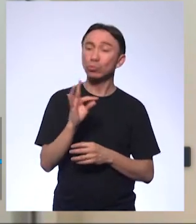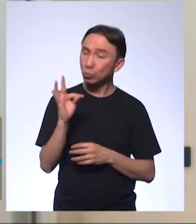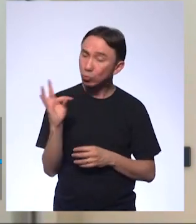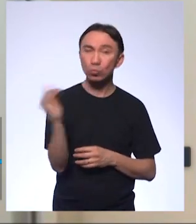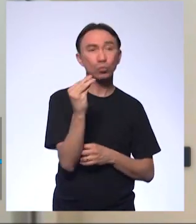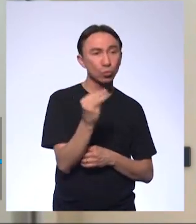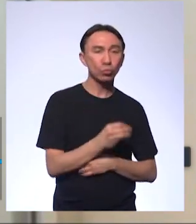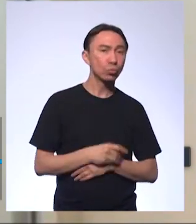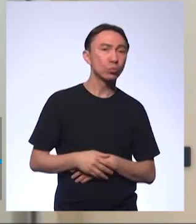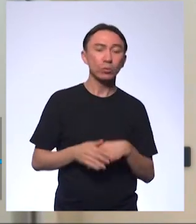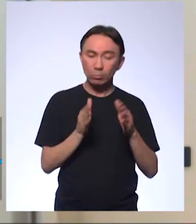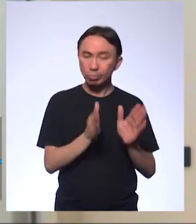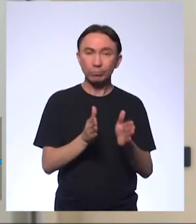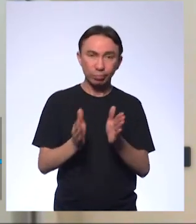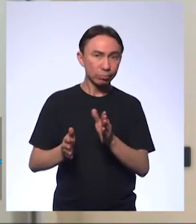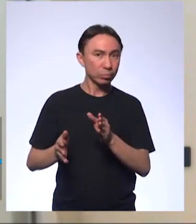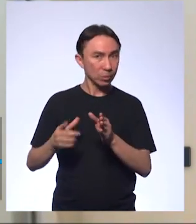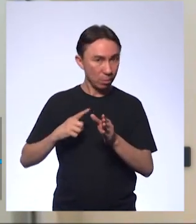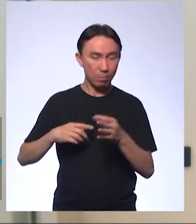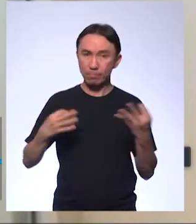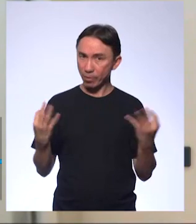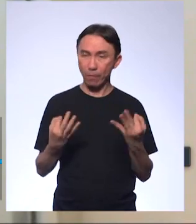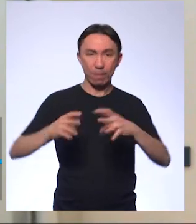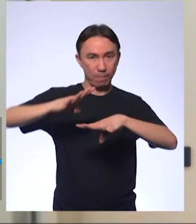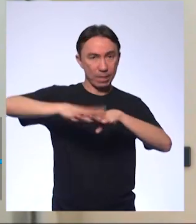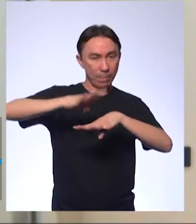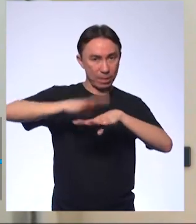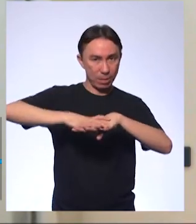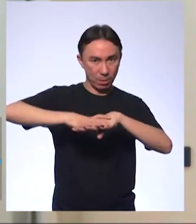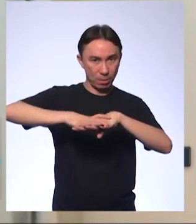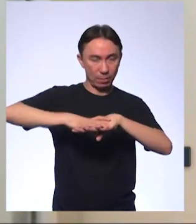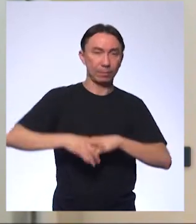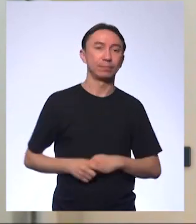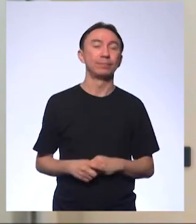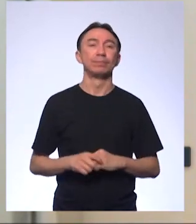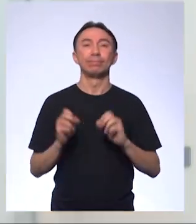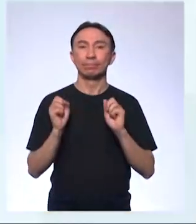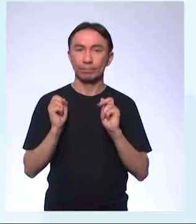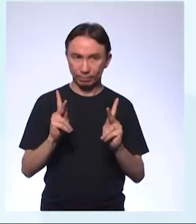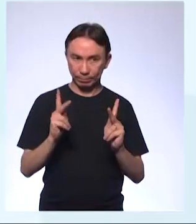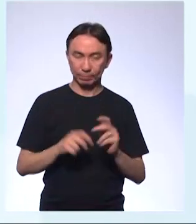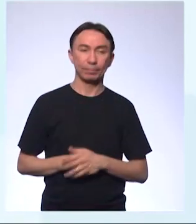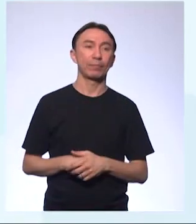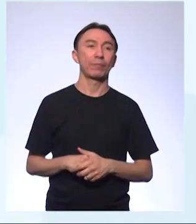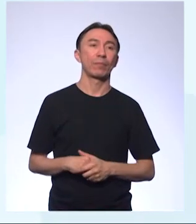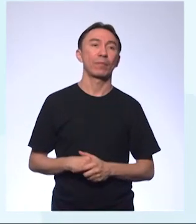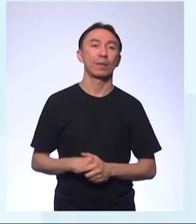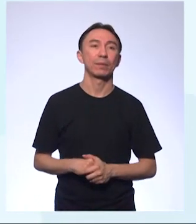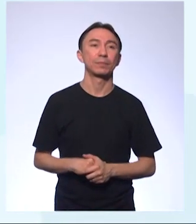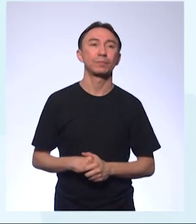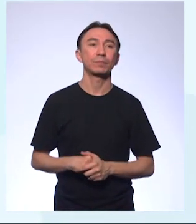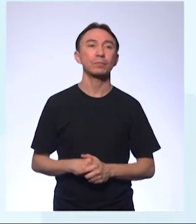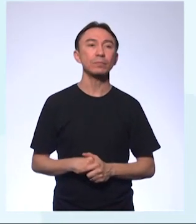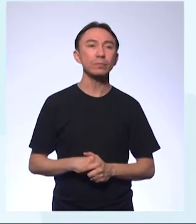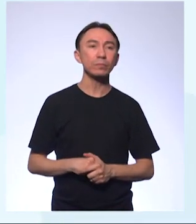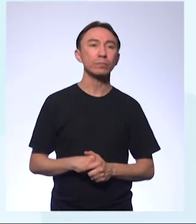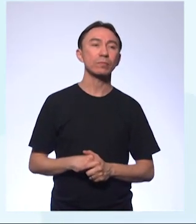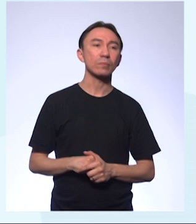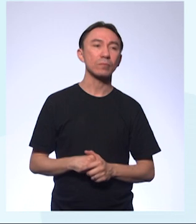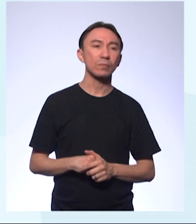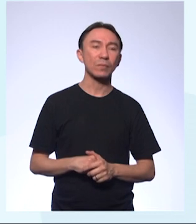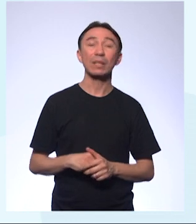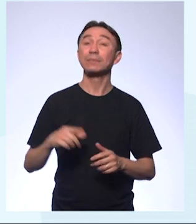dizer que esses elétrons eles não estão aleatoriamente distribuídos, eles têm seu local certinho para estar, a quantidade de